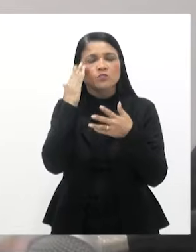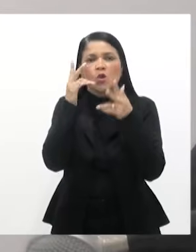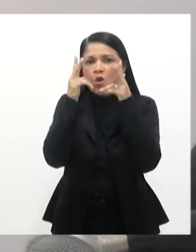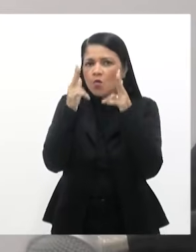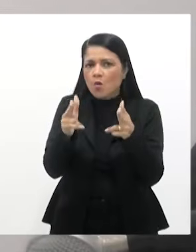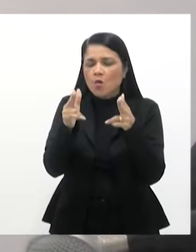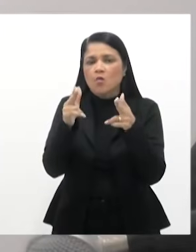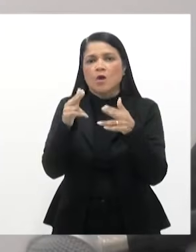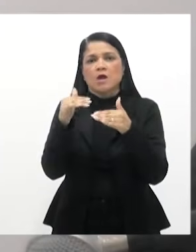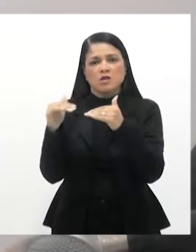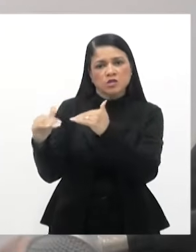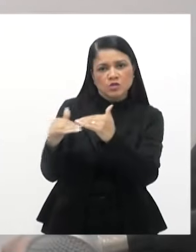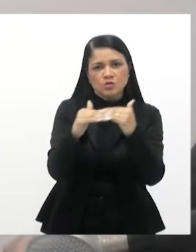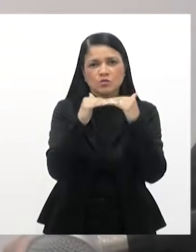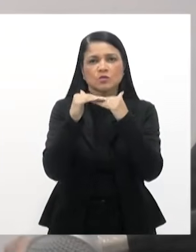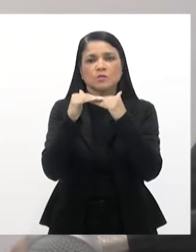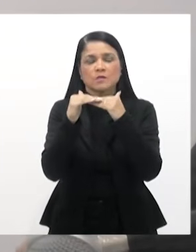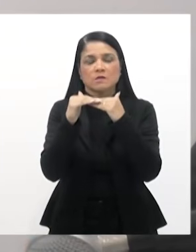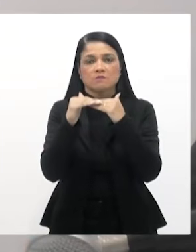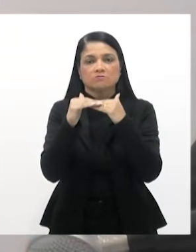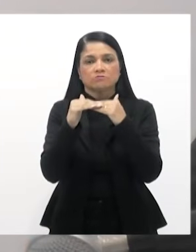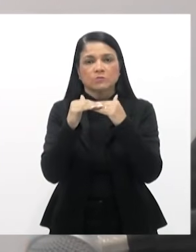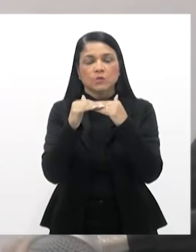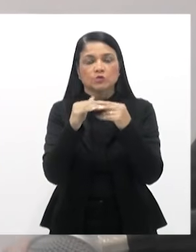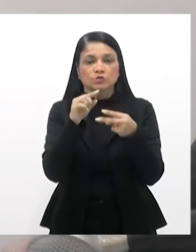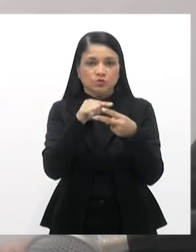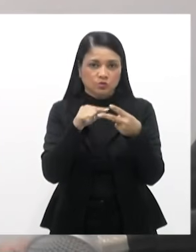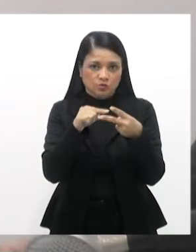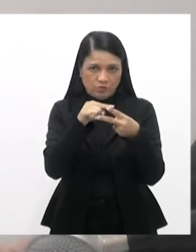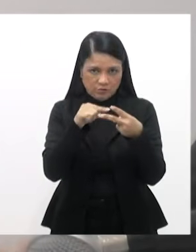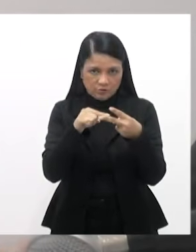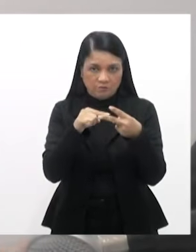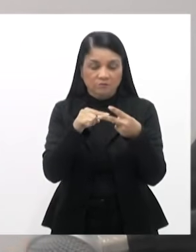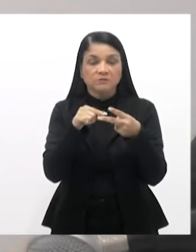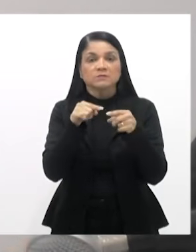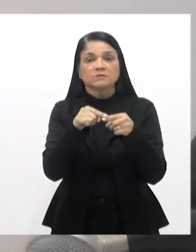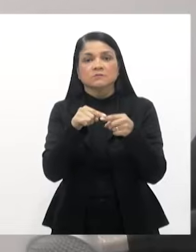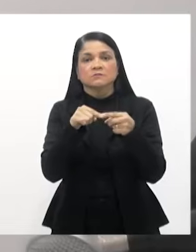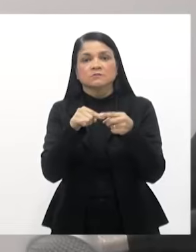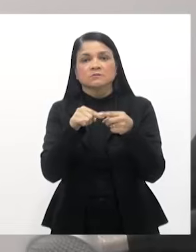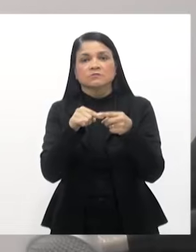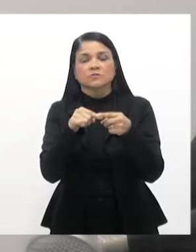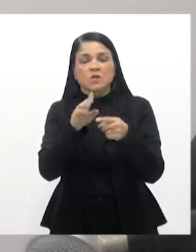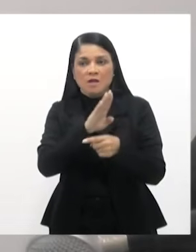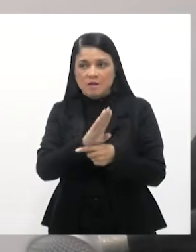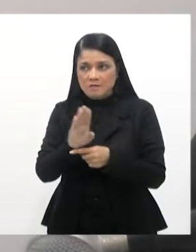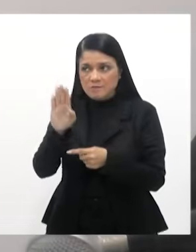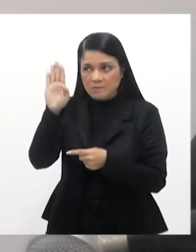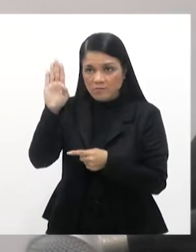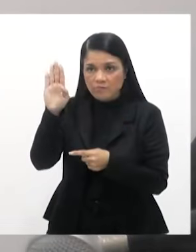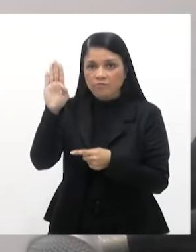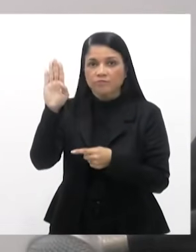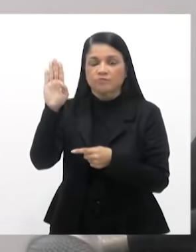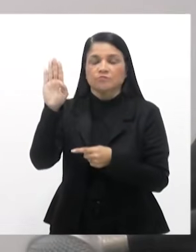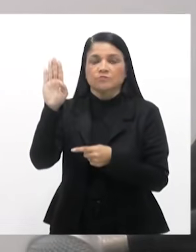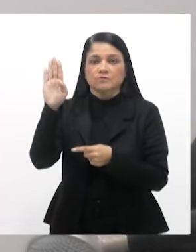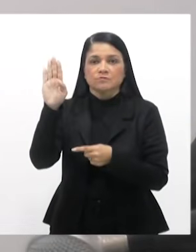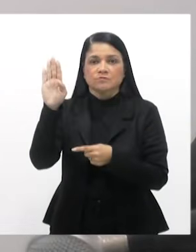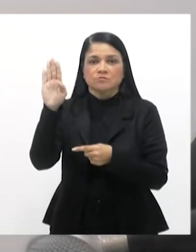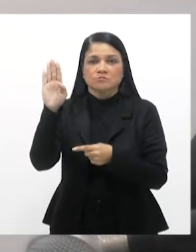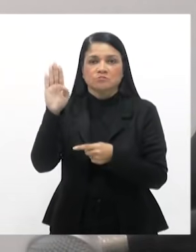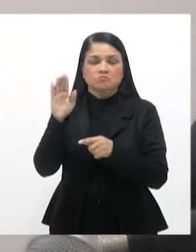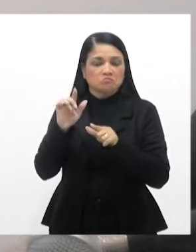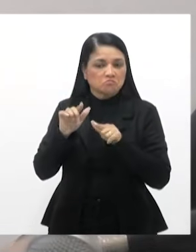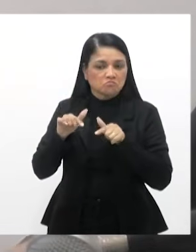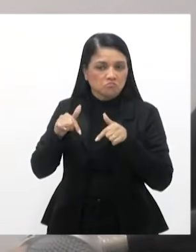que a isonomia ela acontece para ambos os casos, não somente para candidatos que não estão hoje